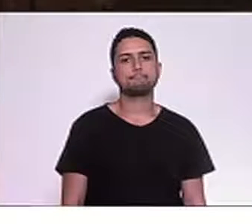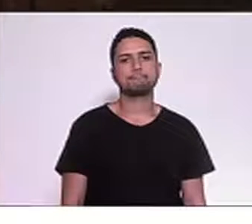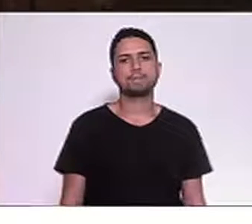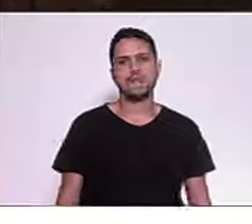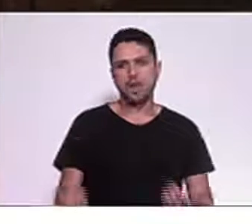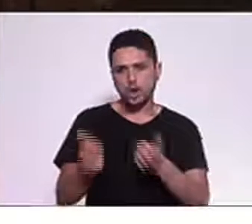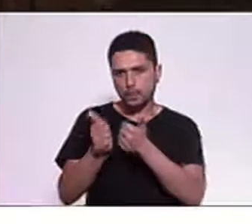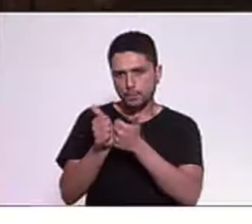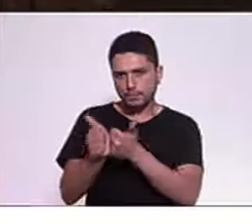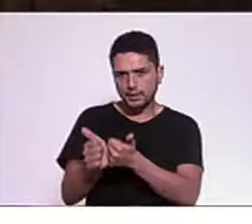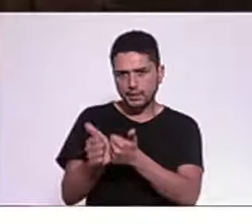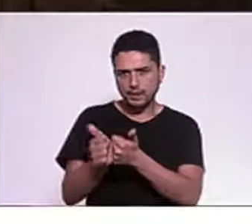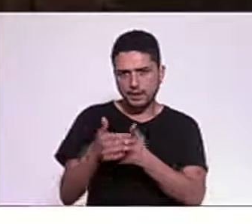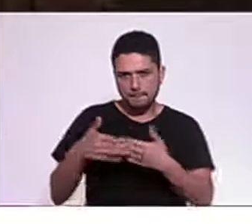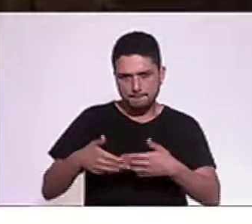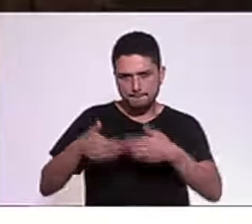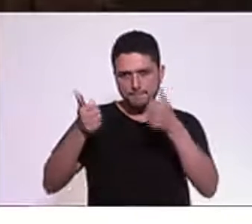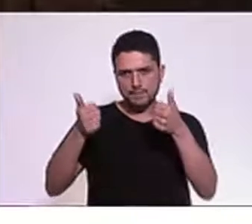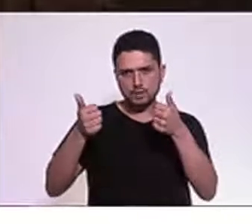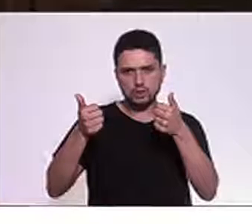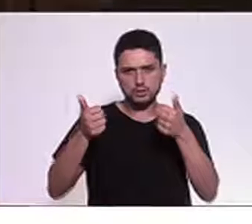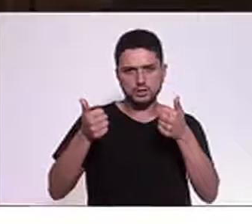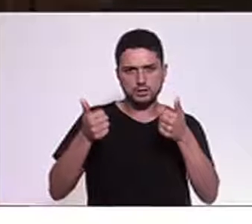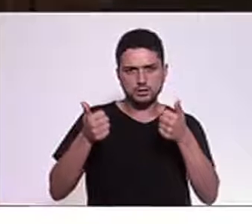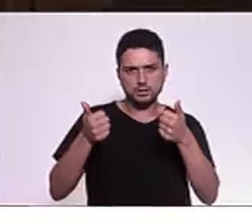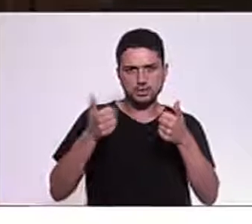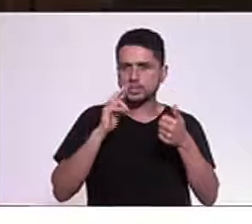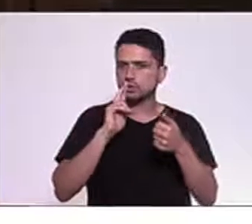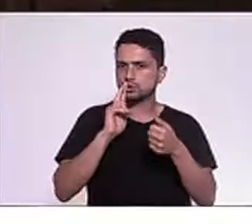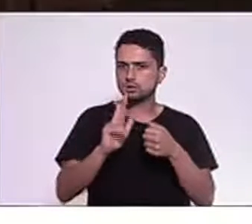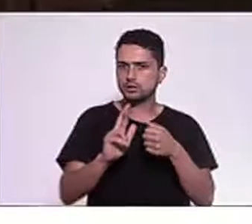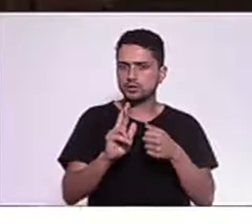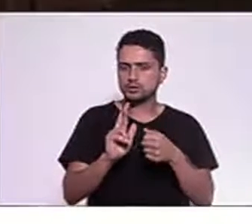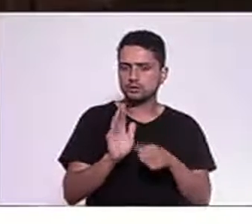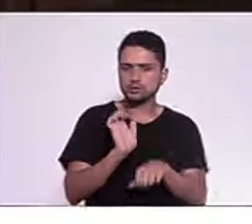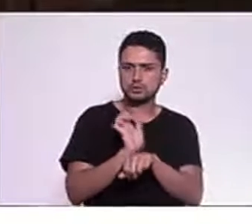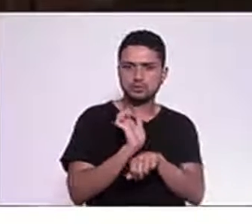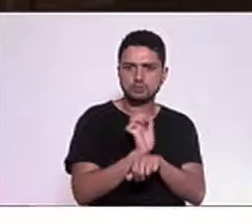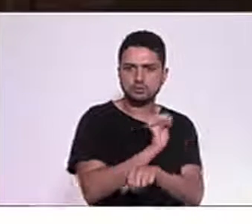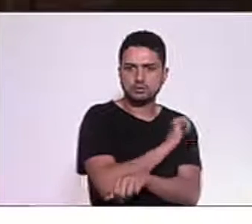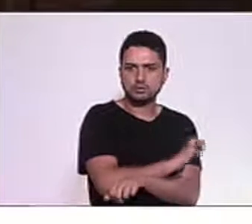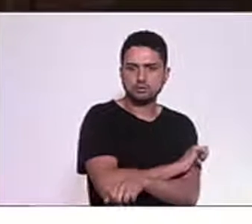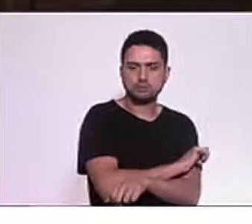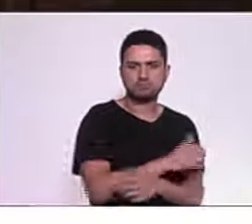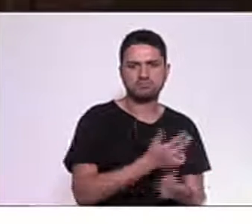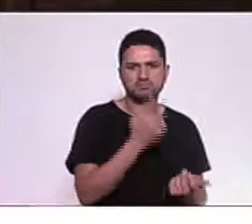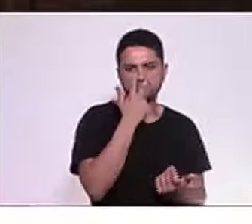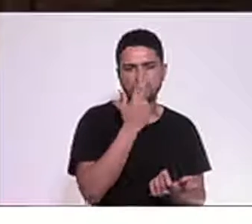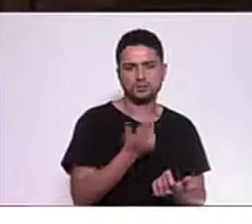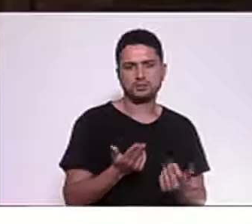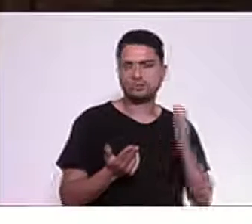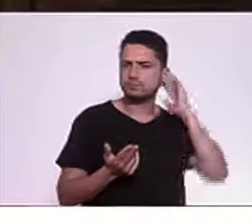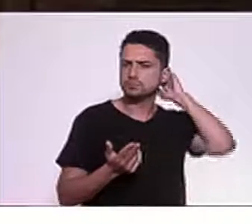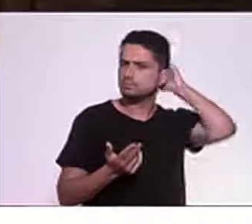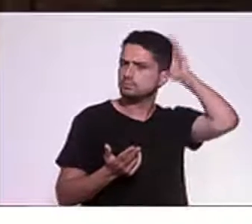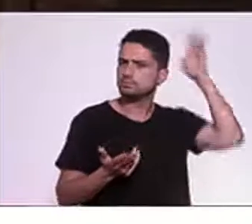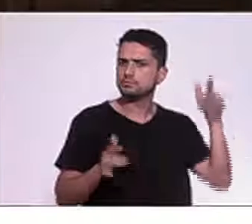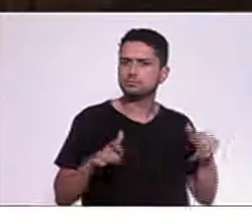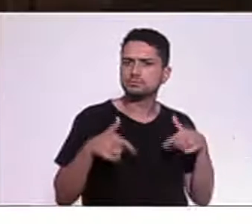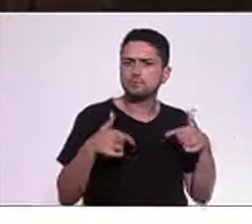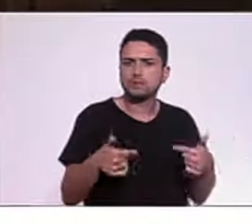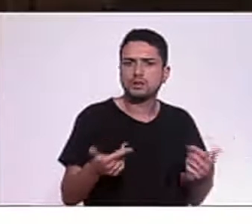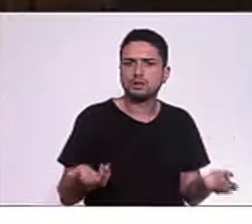acompanhar a melhoria dos resultados da rede estadual me parece ser uma atitude,